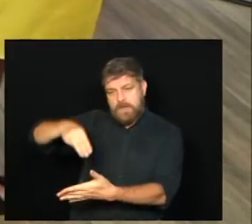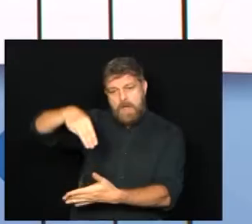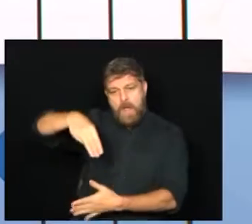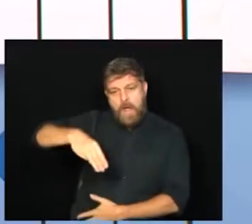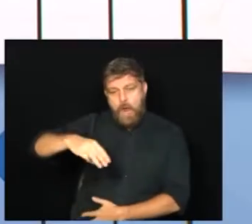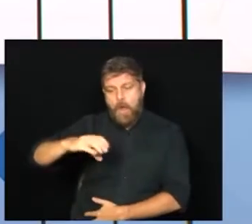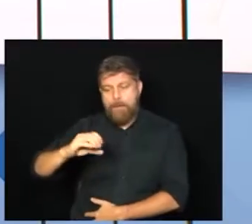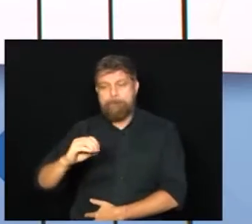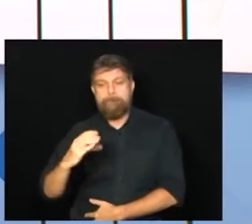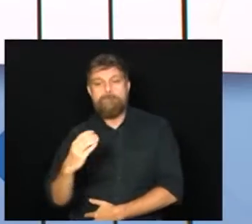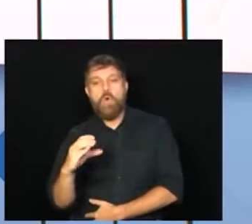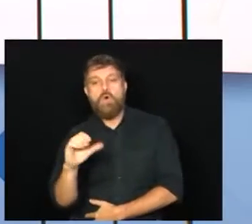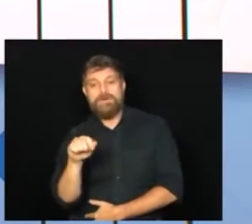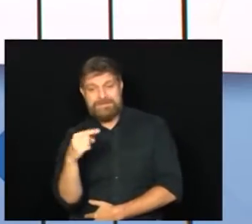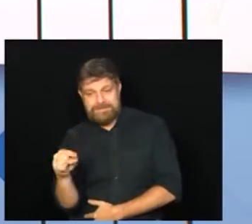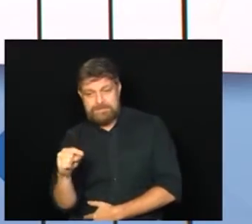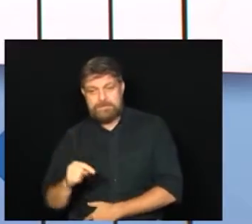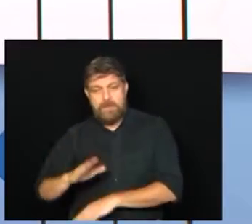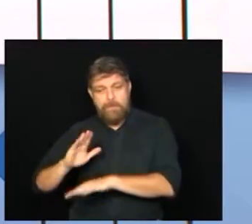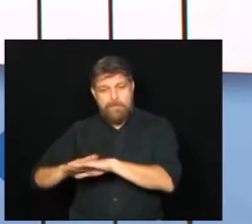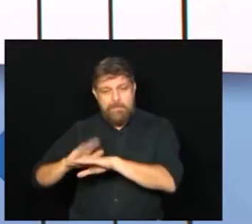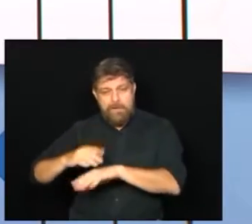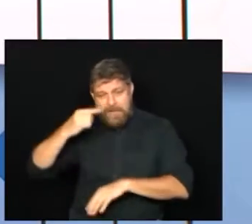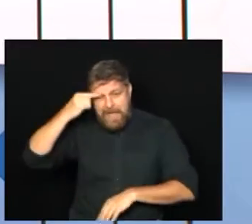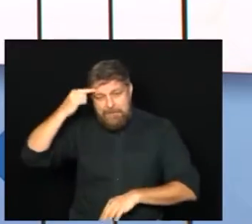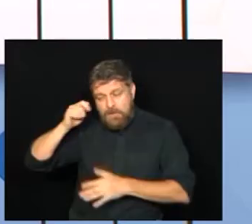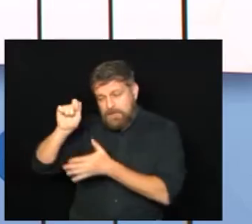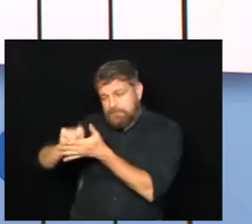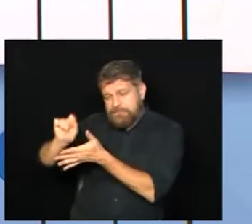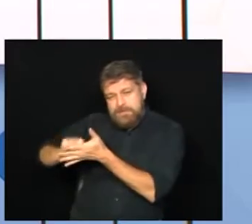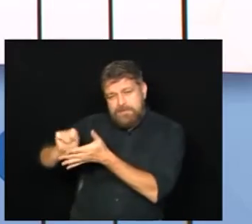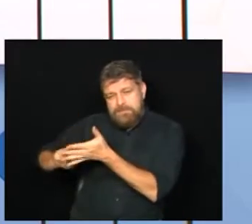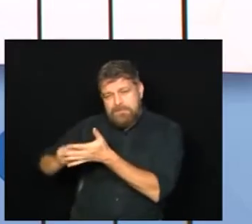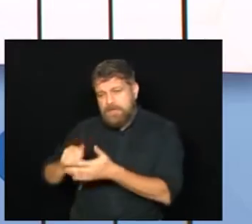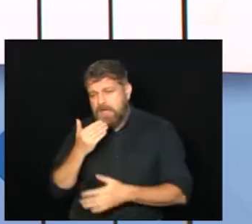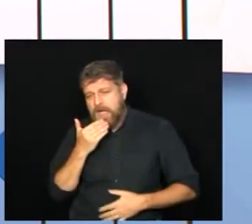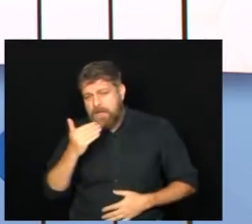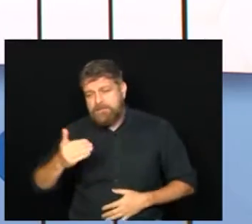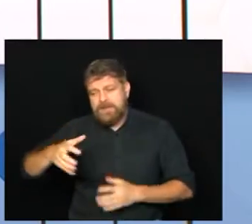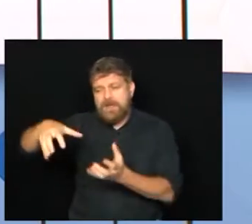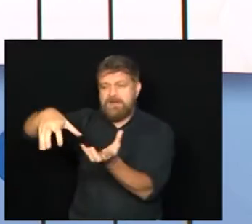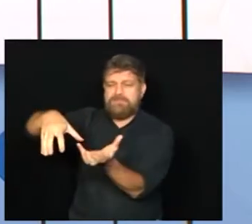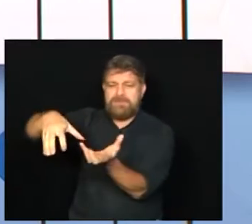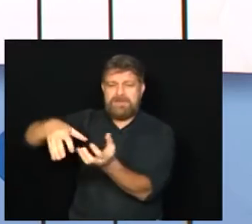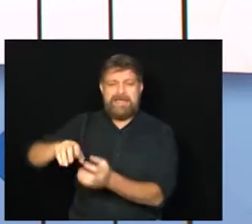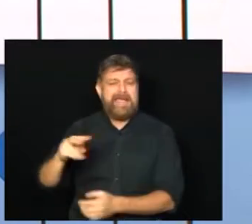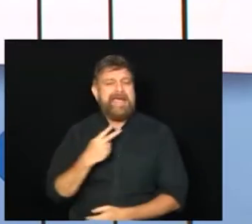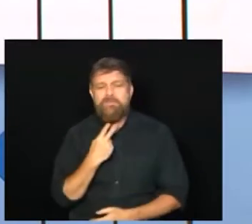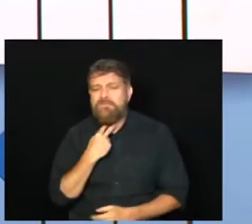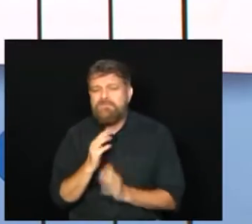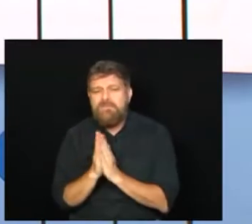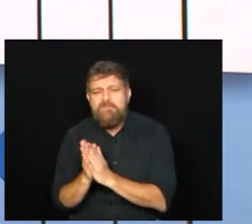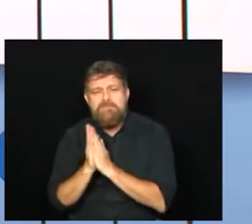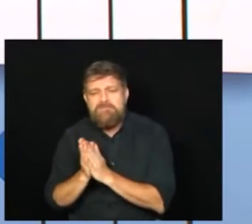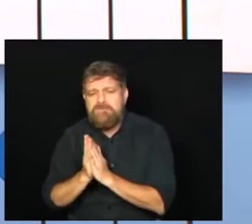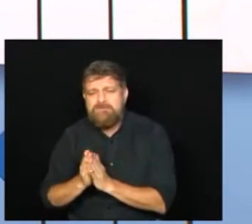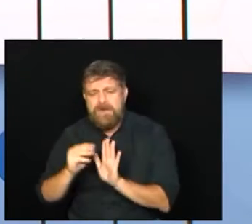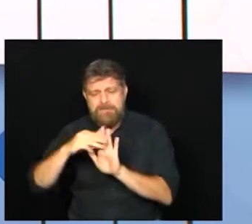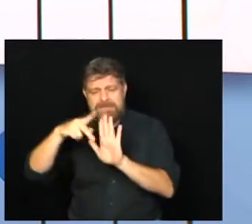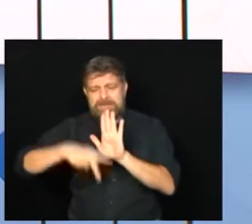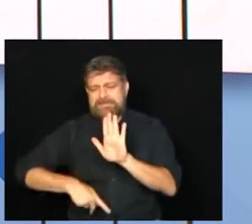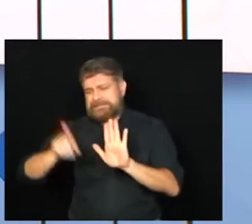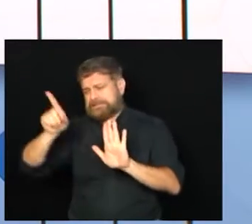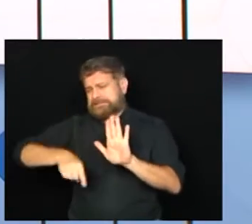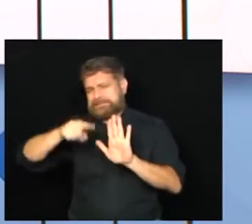delas é de autoria da vereadora Paola Miguel, que pede ao Senado a não aprovação da medida provisória